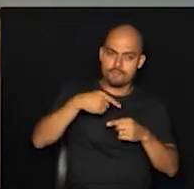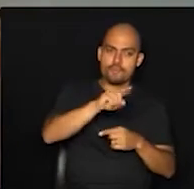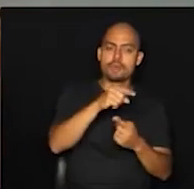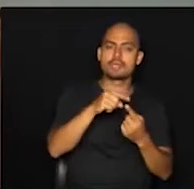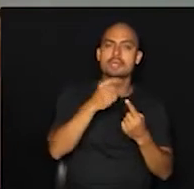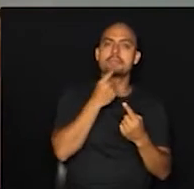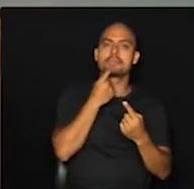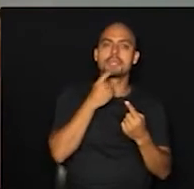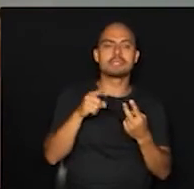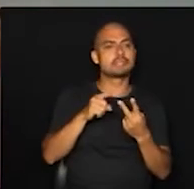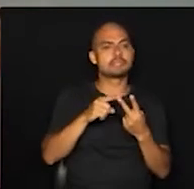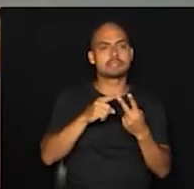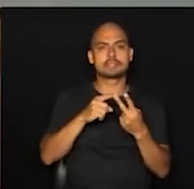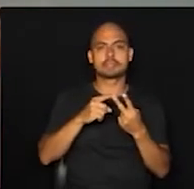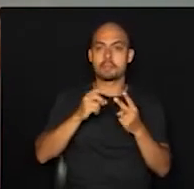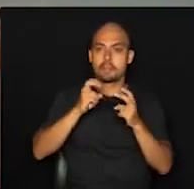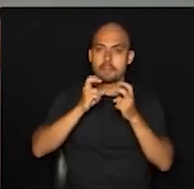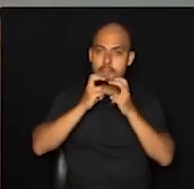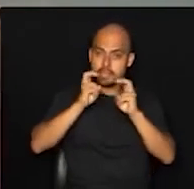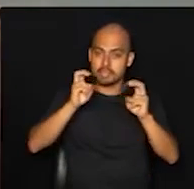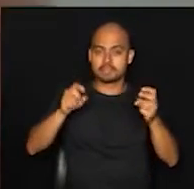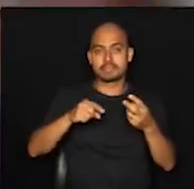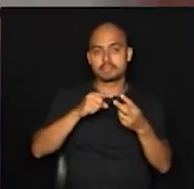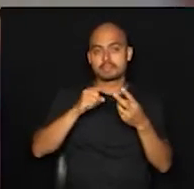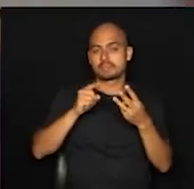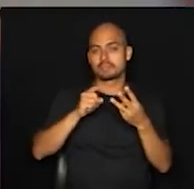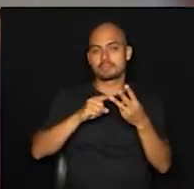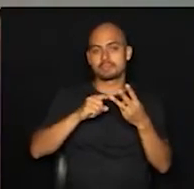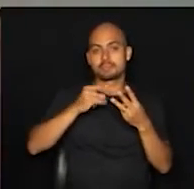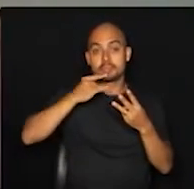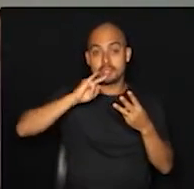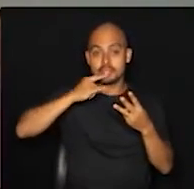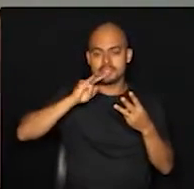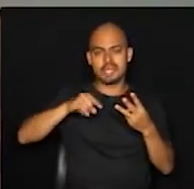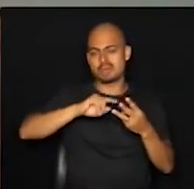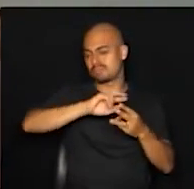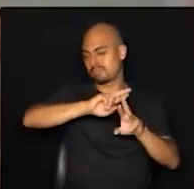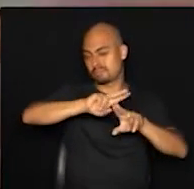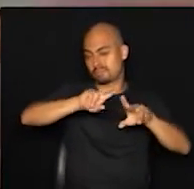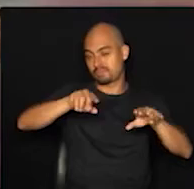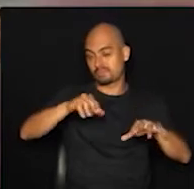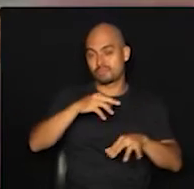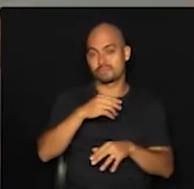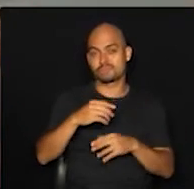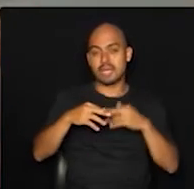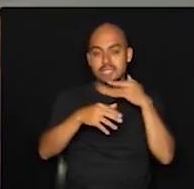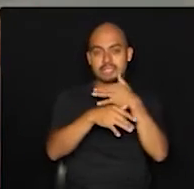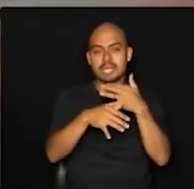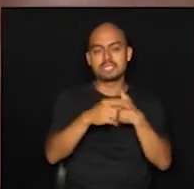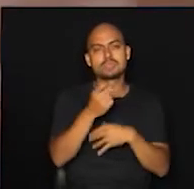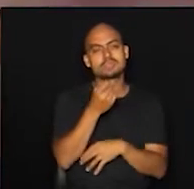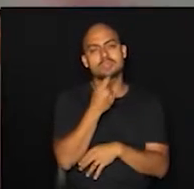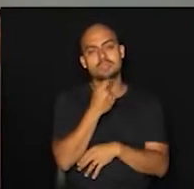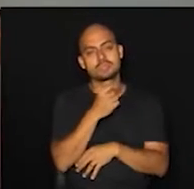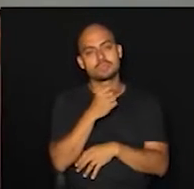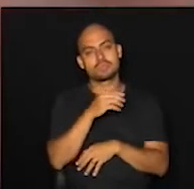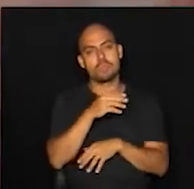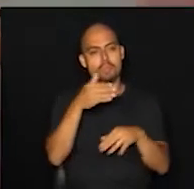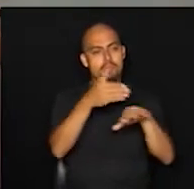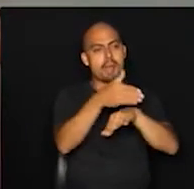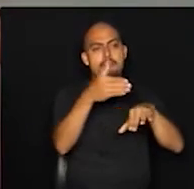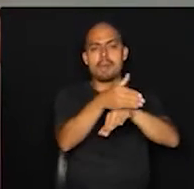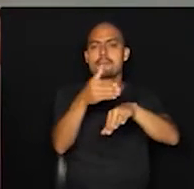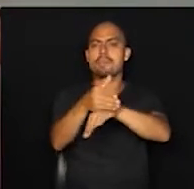foram a Piracicaba, eles foram a Guaratinguetá, eles foram a... Tudo aí, tudo no interior, eles conheceram tudo isso.